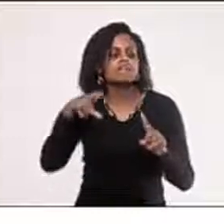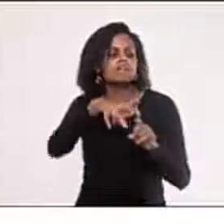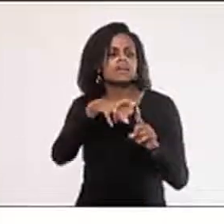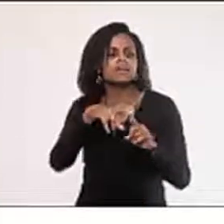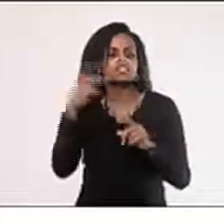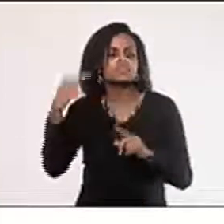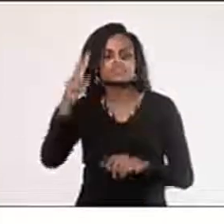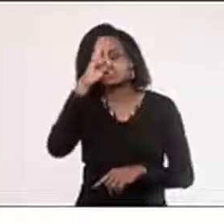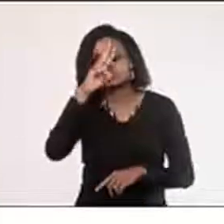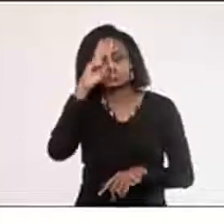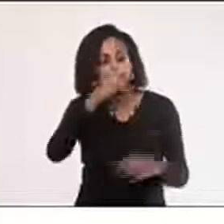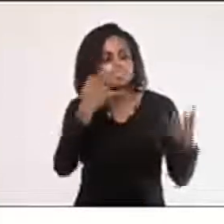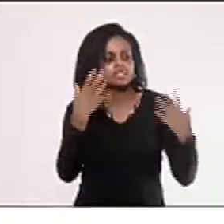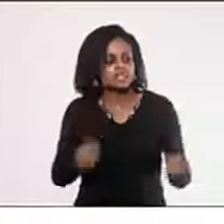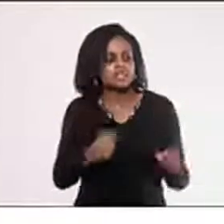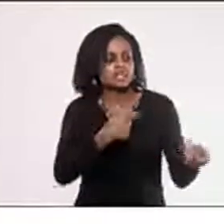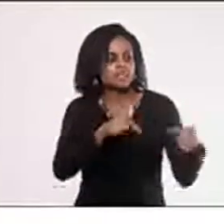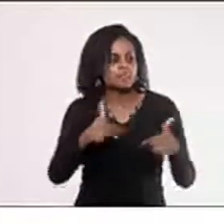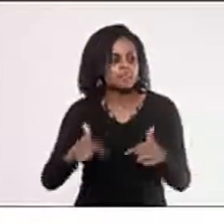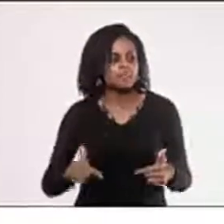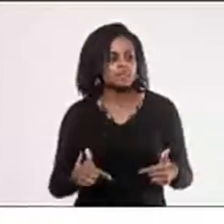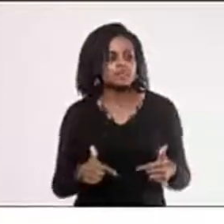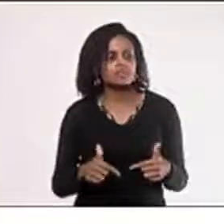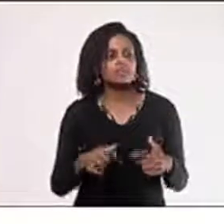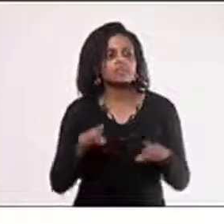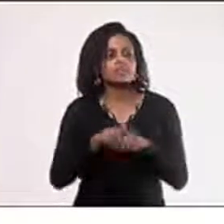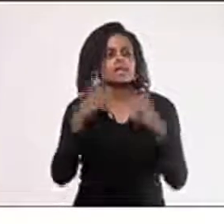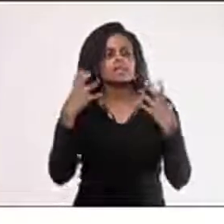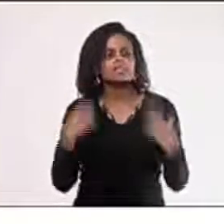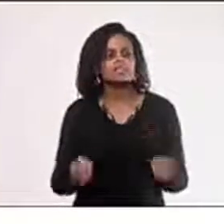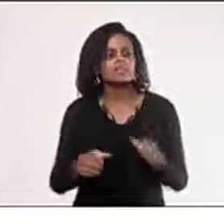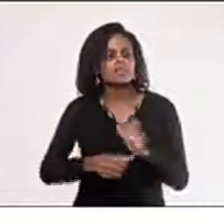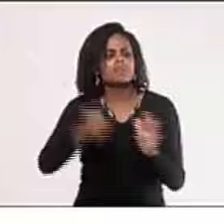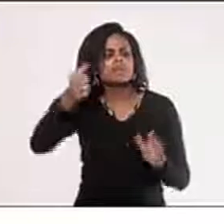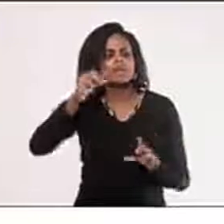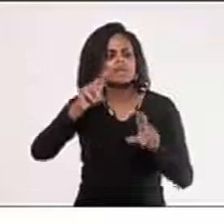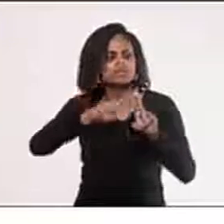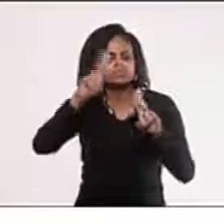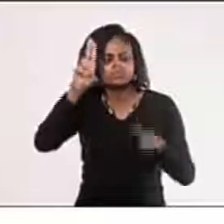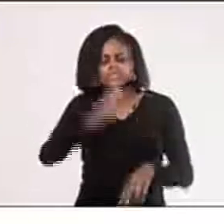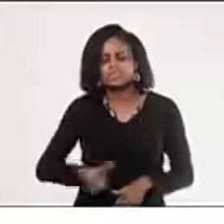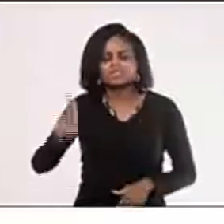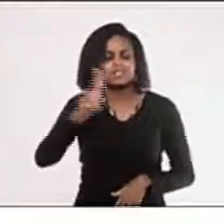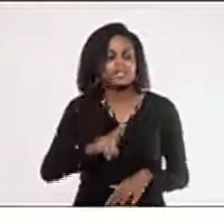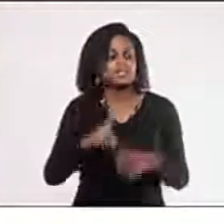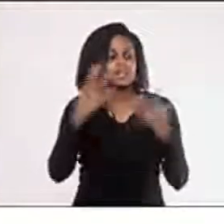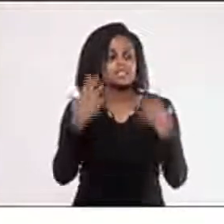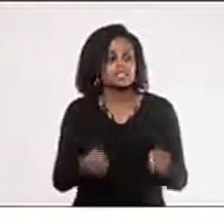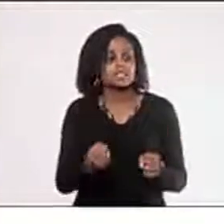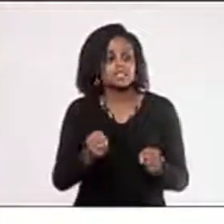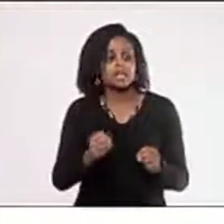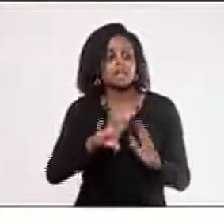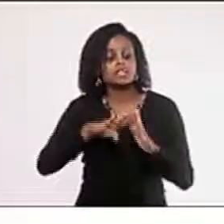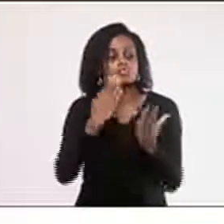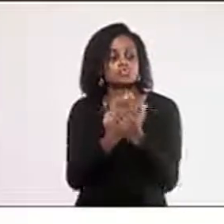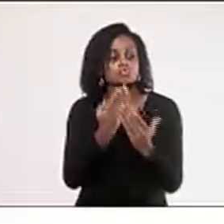de receber trabalhadores e também recebeu, foi a primeira universidade a receber estudantes